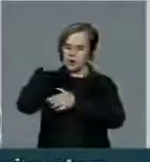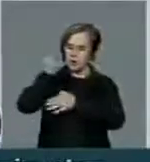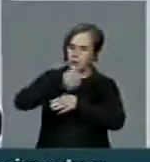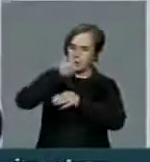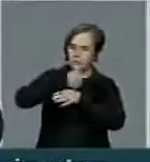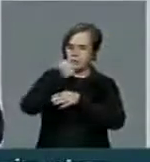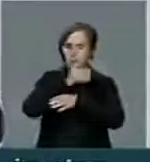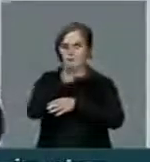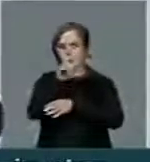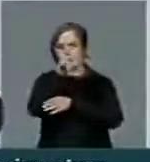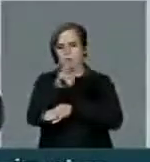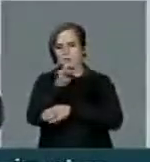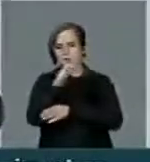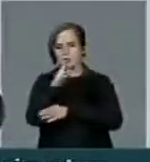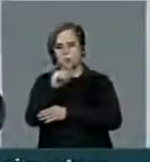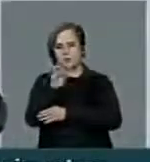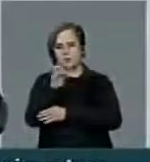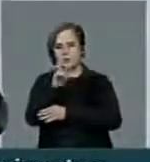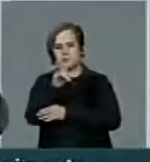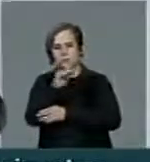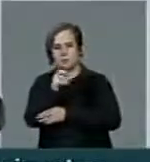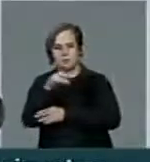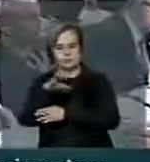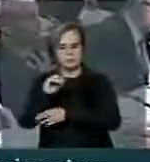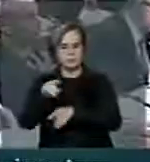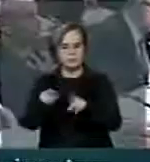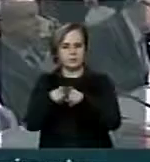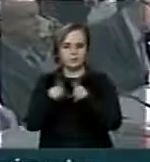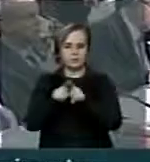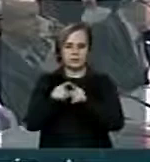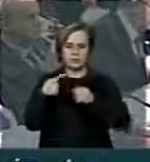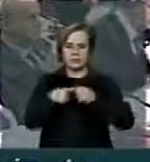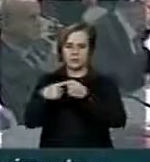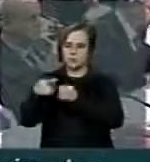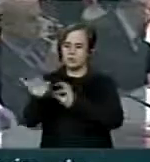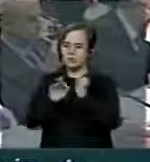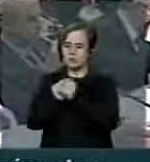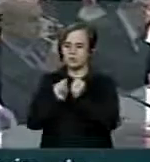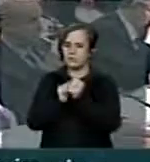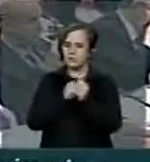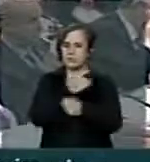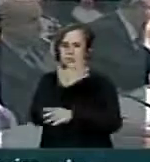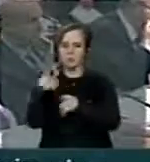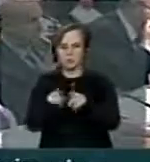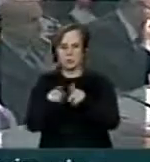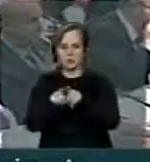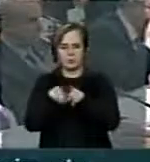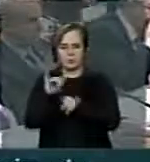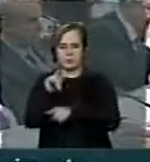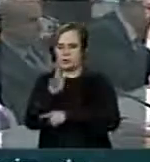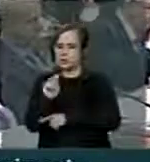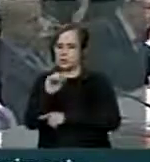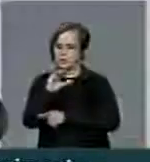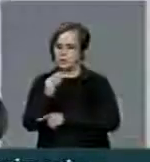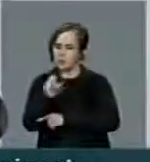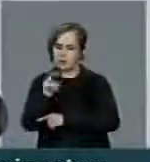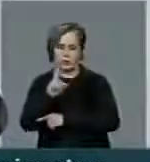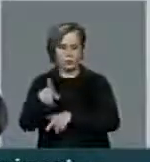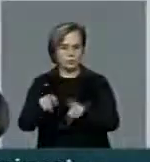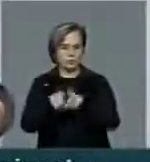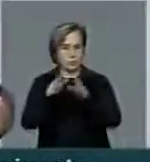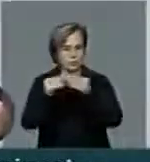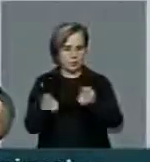na Amazônia. Tá? Organizações, municípios de Alta Floresta e Cotriguaçu pediram recursos no Fundo Amazônia.